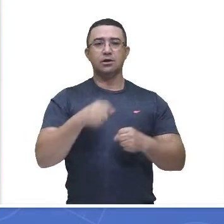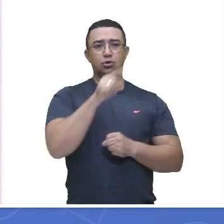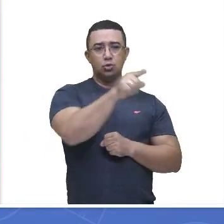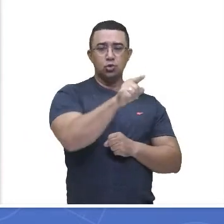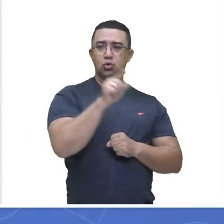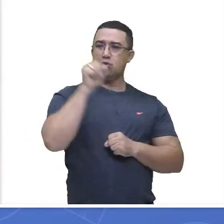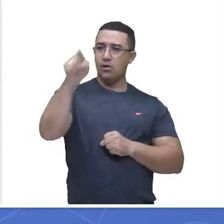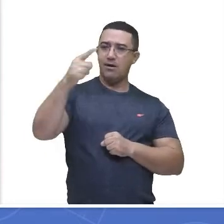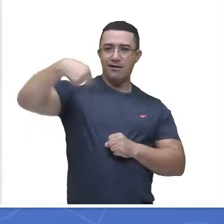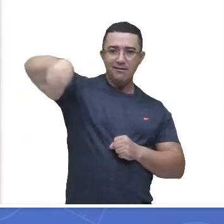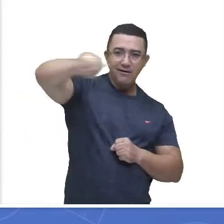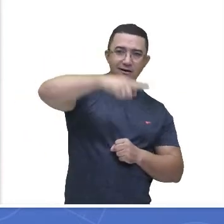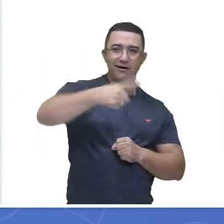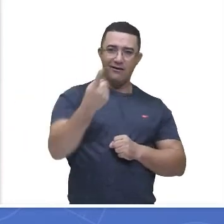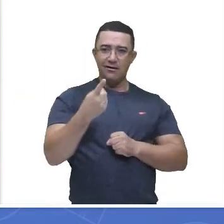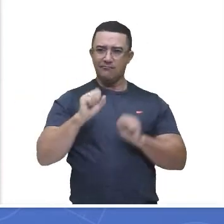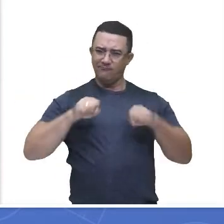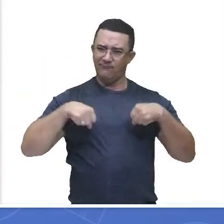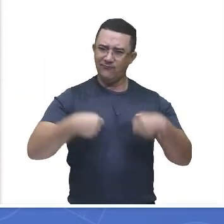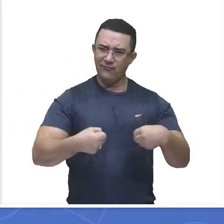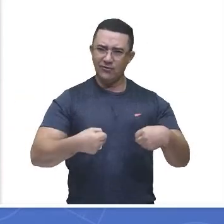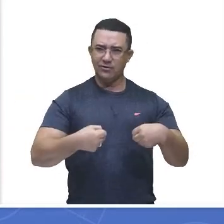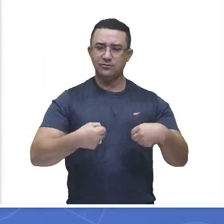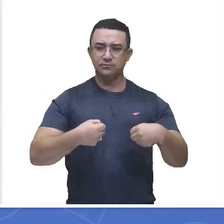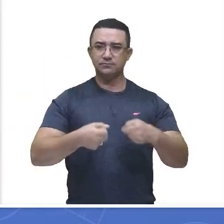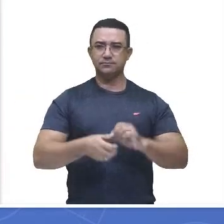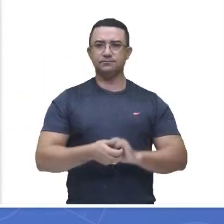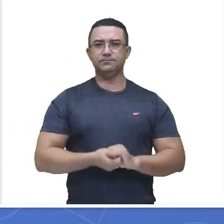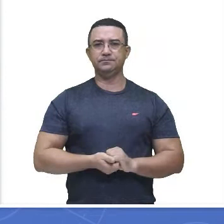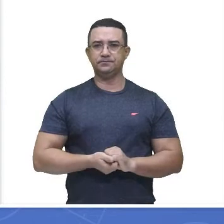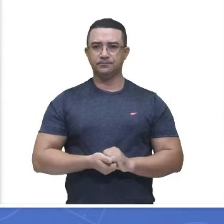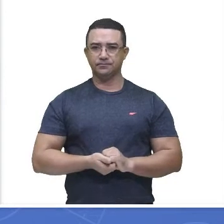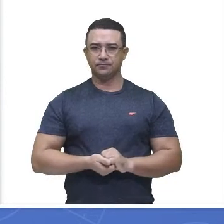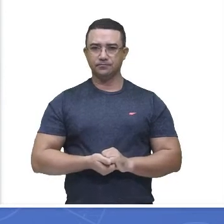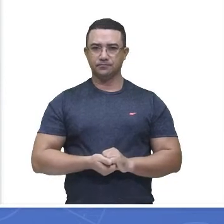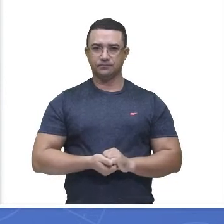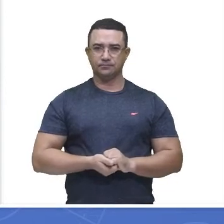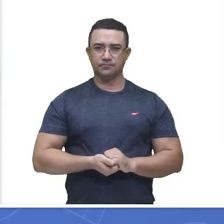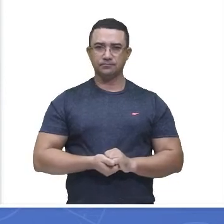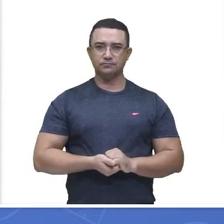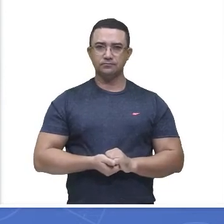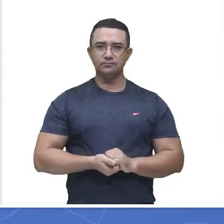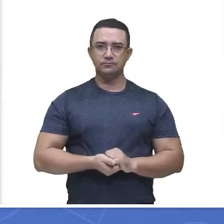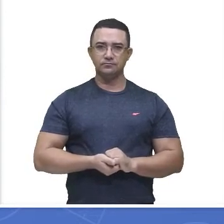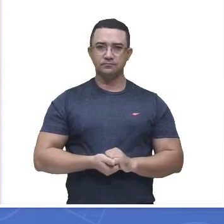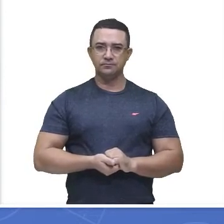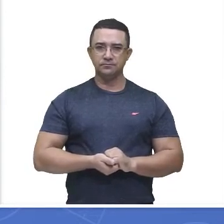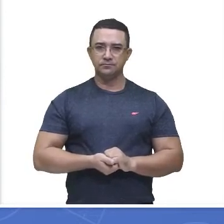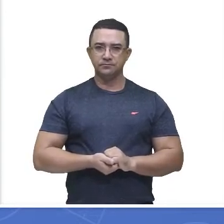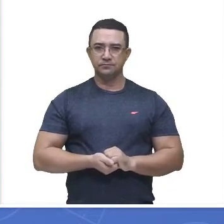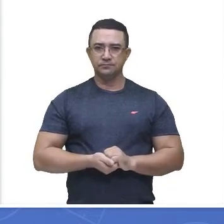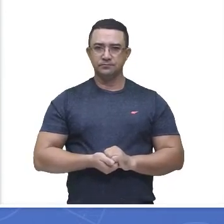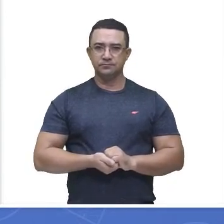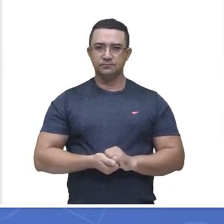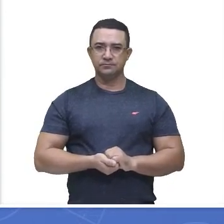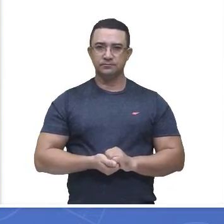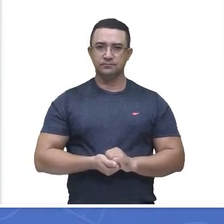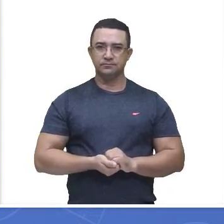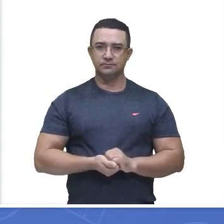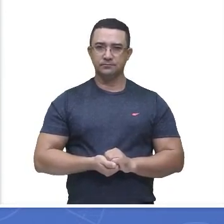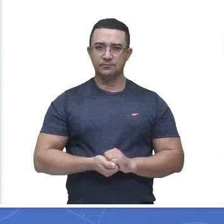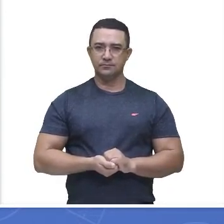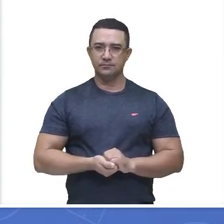usted se empenhe, que nosotros ou nosotras nos empenhemos, que vosotros ou vosotras